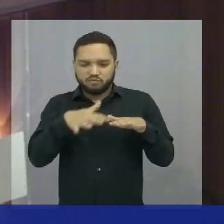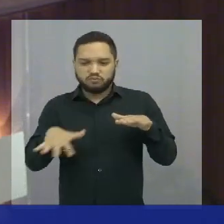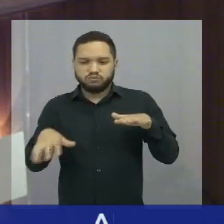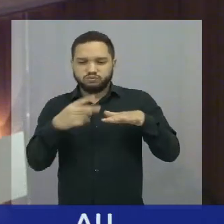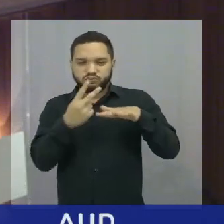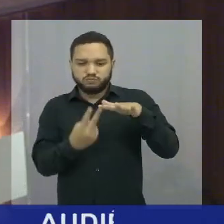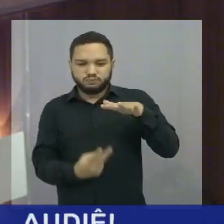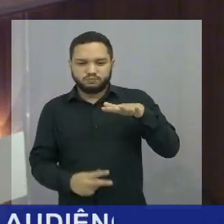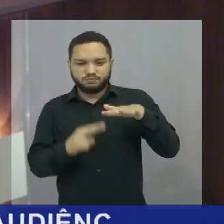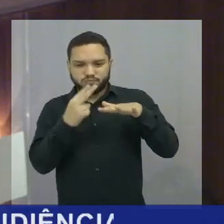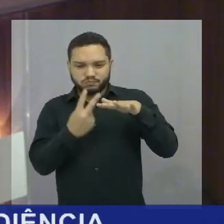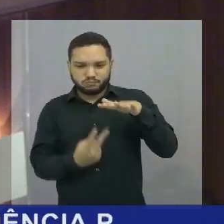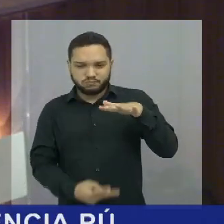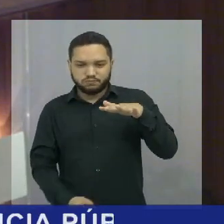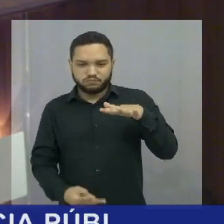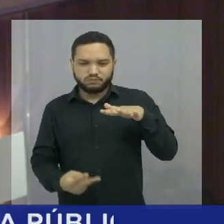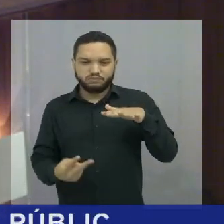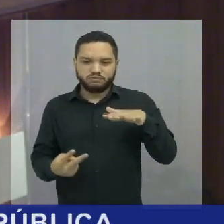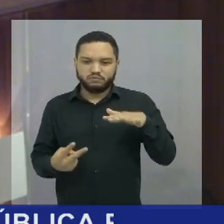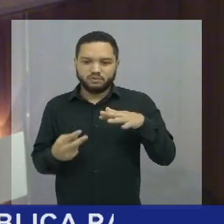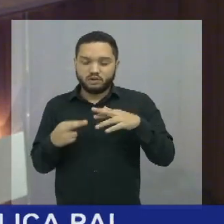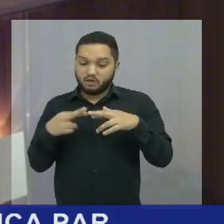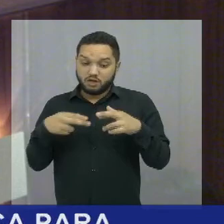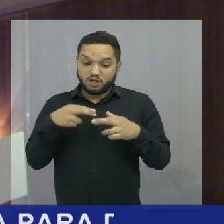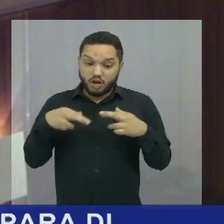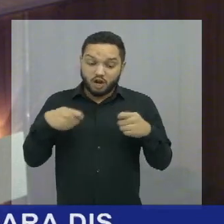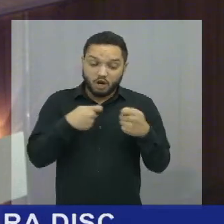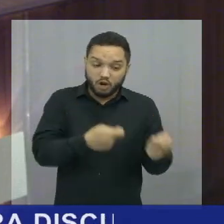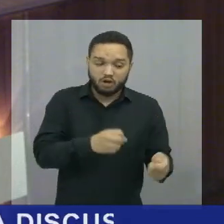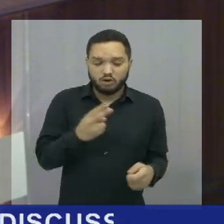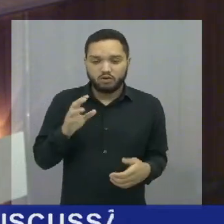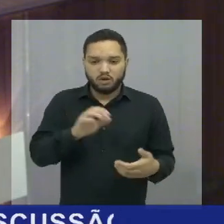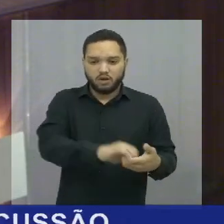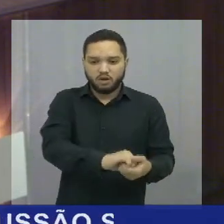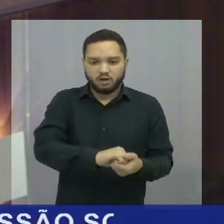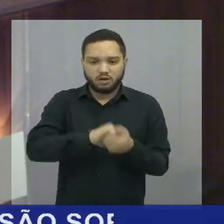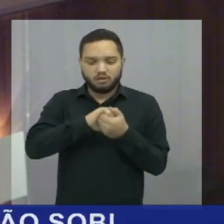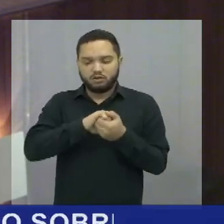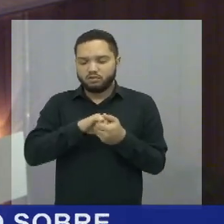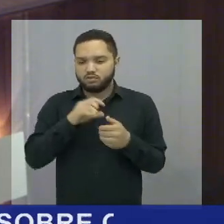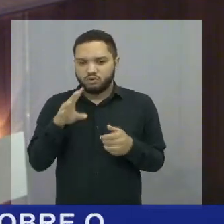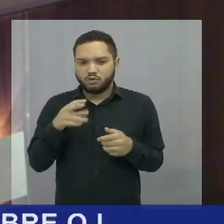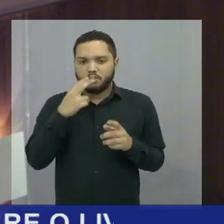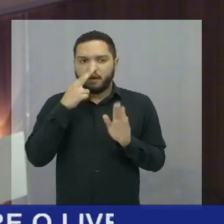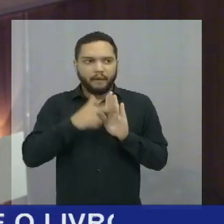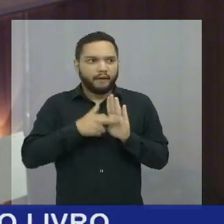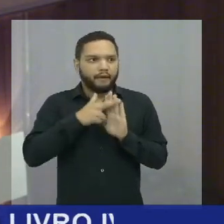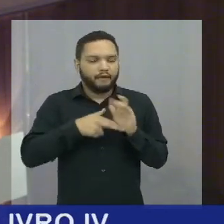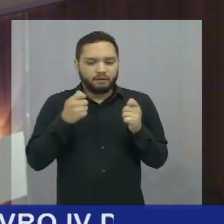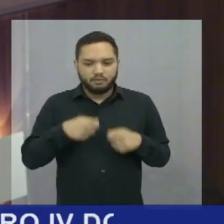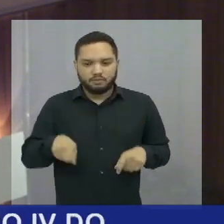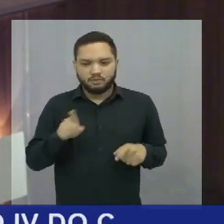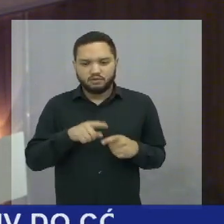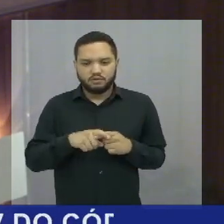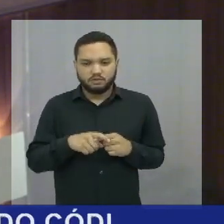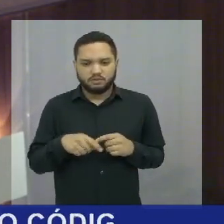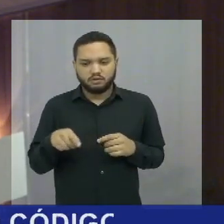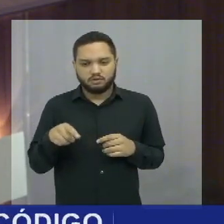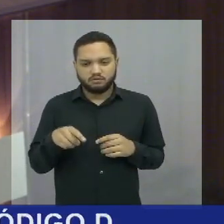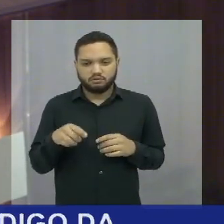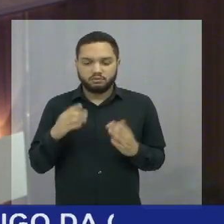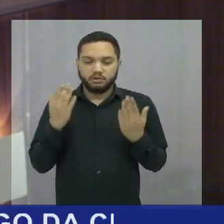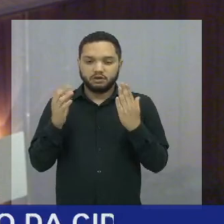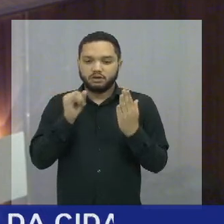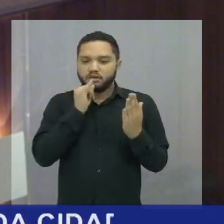falar regras, jogue a corda ou dê a mão, para ele se agarrar. Nós estamos morrendo afogados, nós